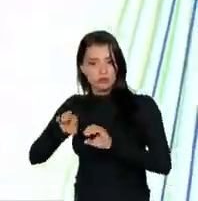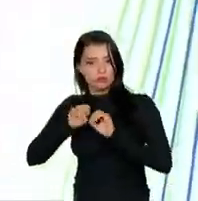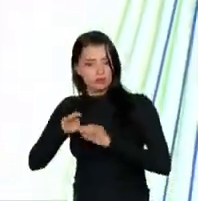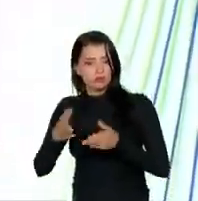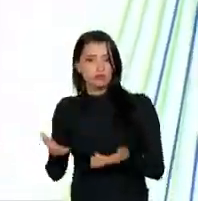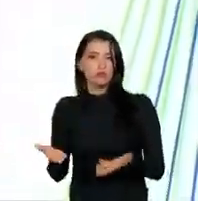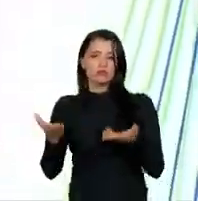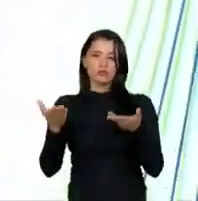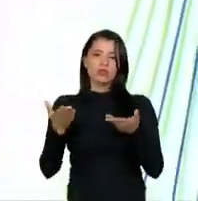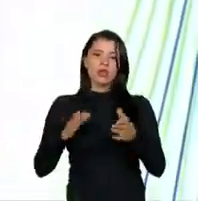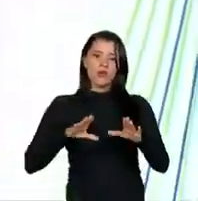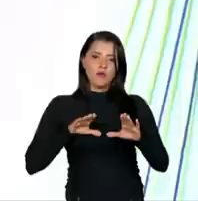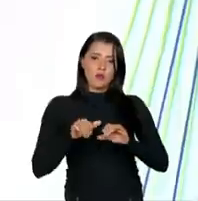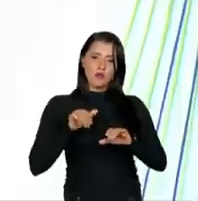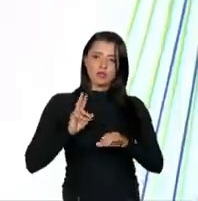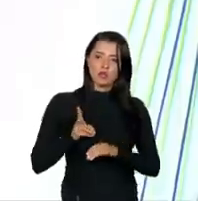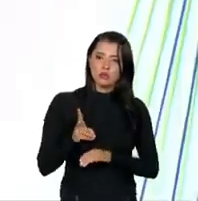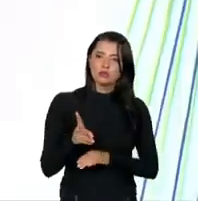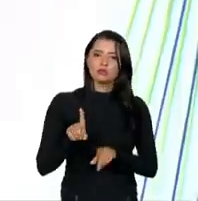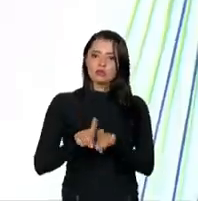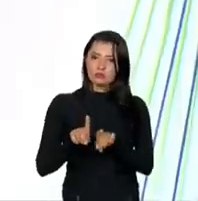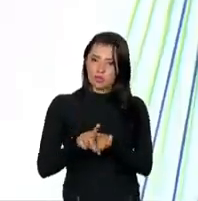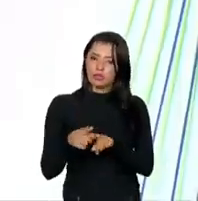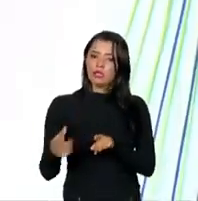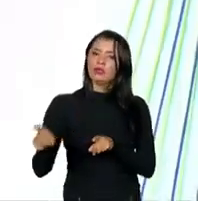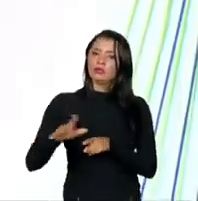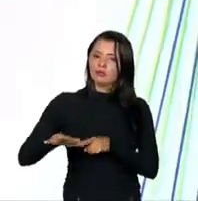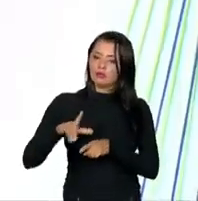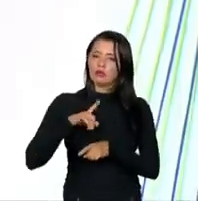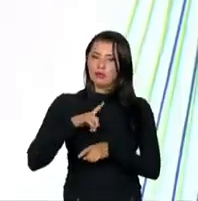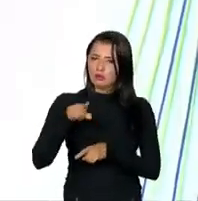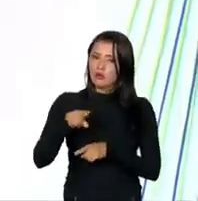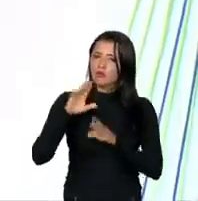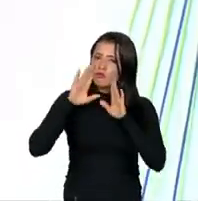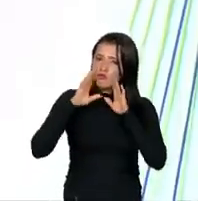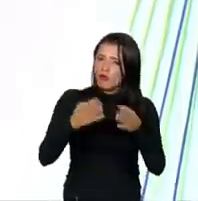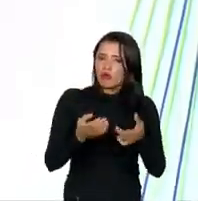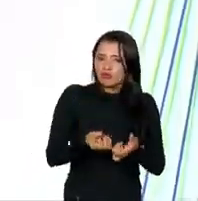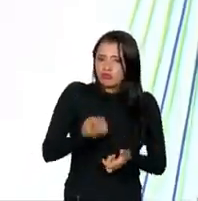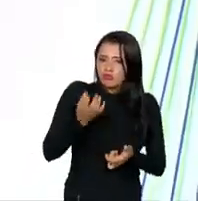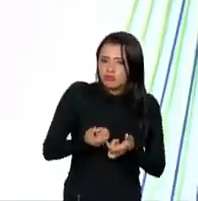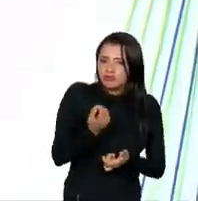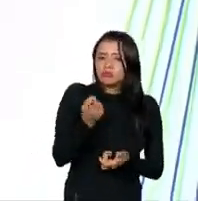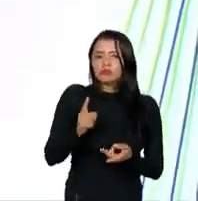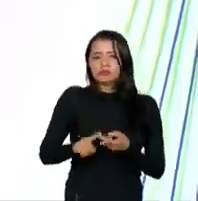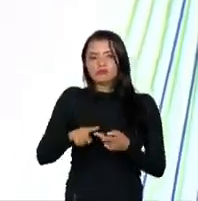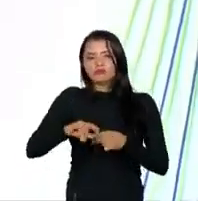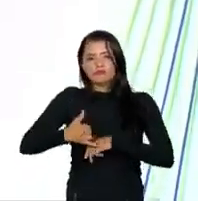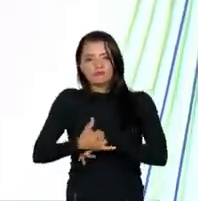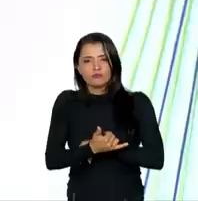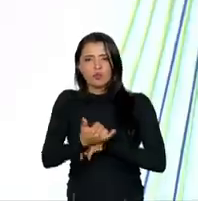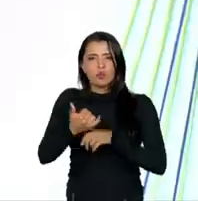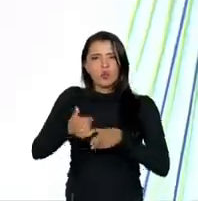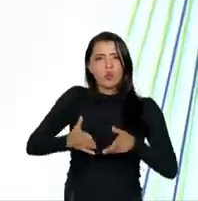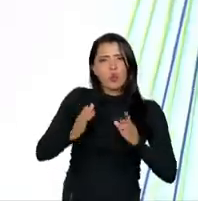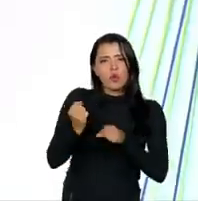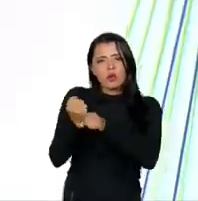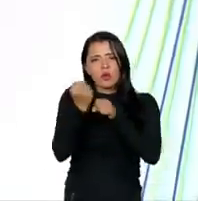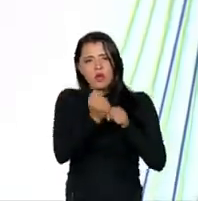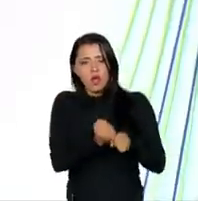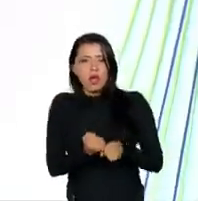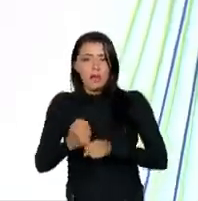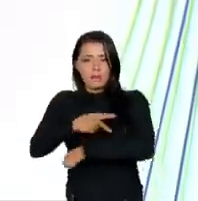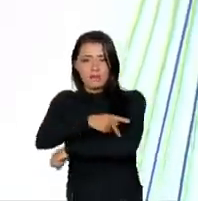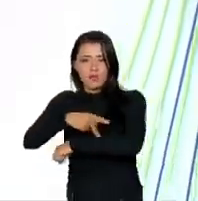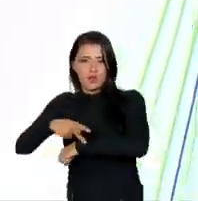formação, formação continuada, focado na alfabetização. Infraestrutura física e pedagógica, a gente